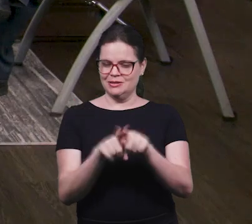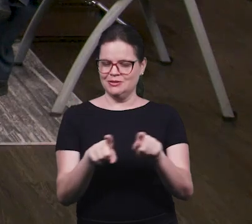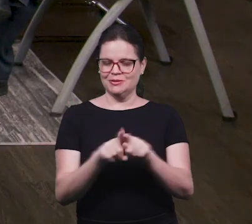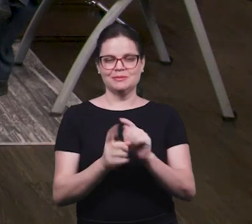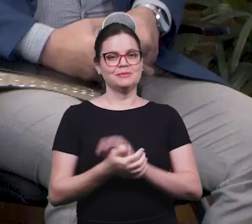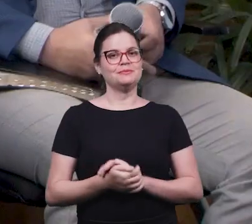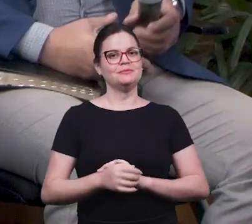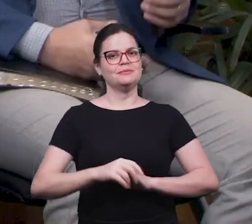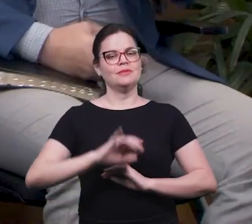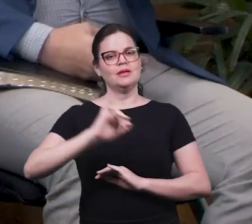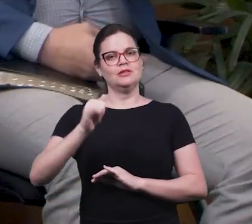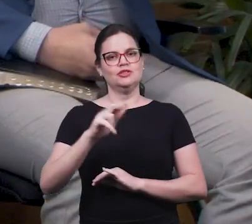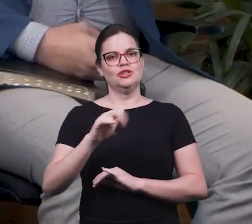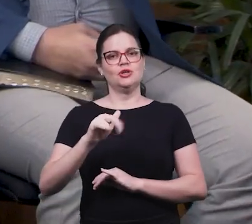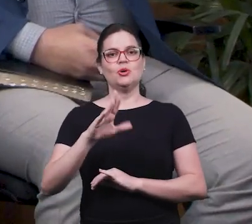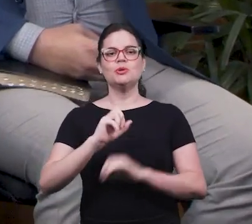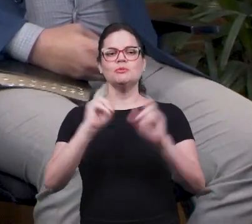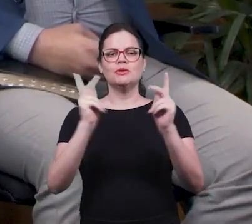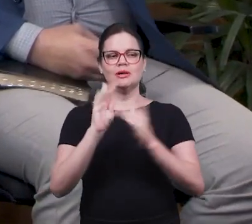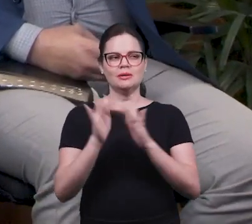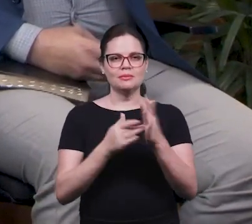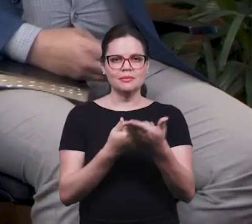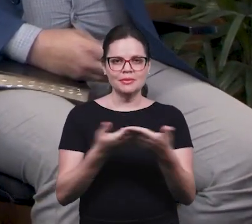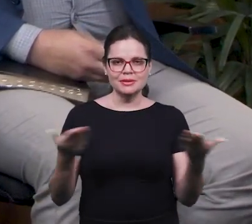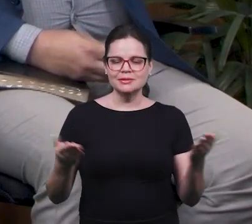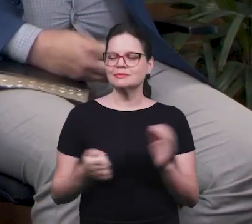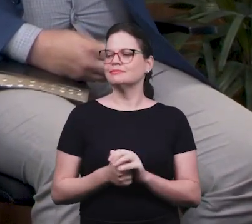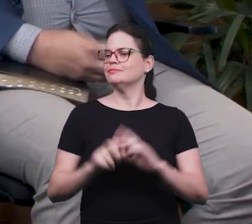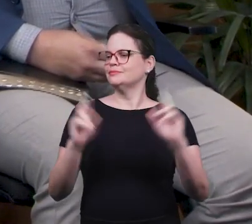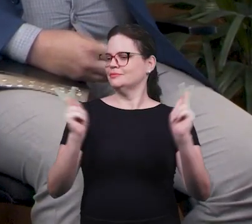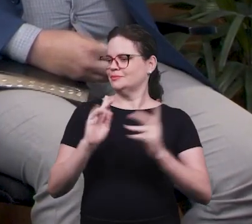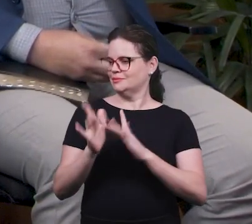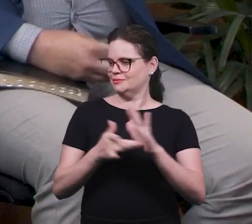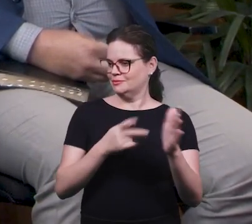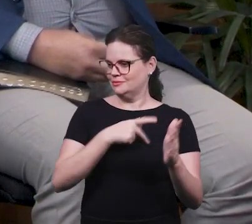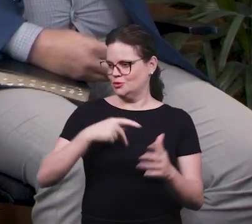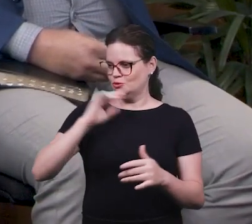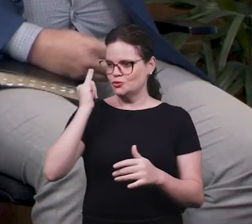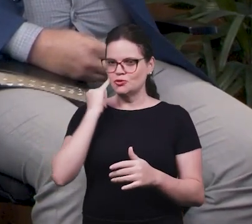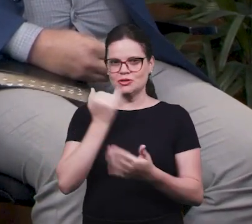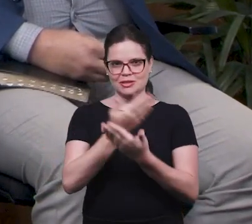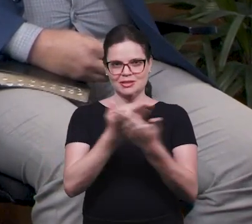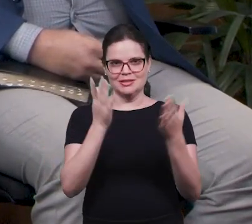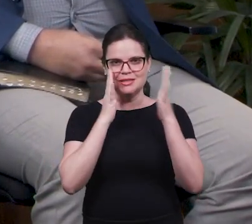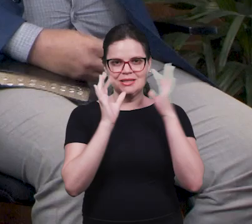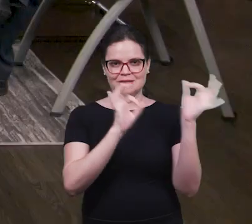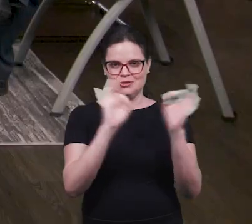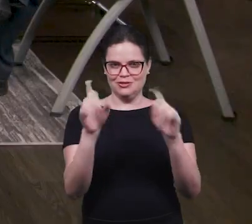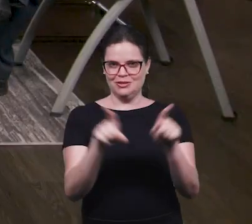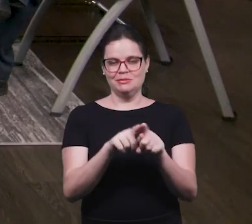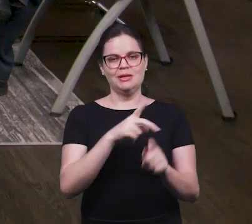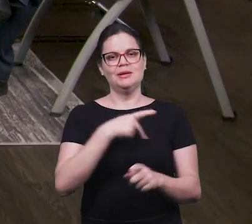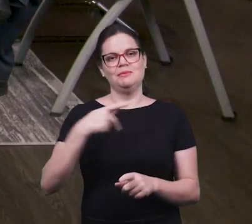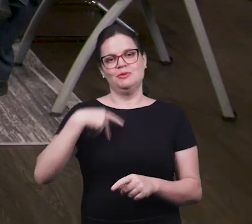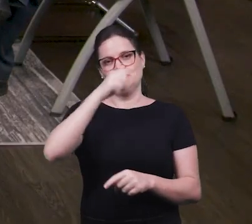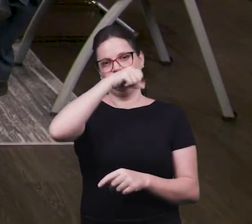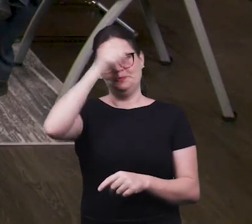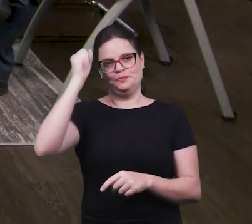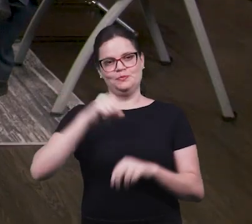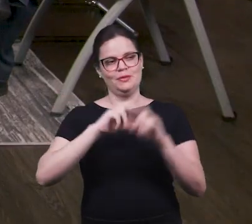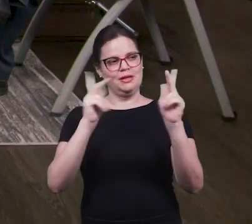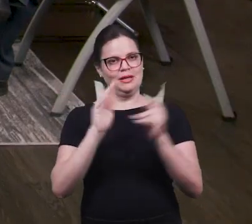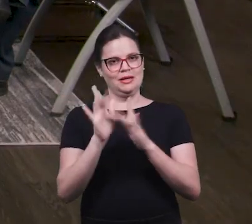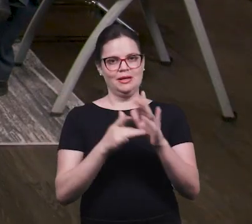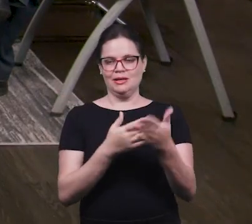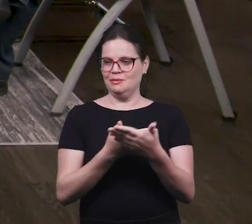também. Também o pastor Jerônimo Silva, paz do Senhor a todos, pastor Josias e aqueles que nos acompanham. Pastor Sérgio Souza, paz do Senhor. Paz